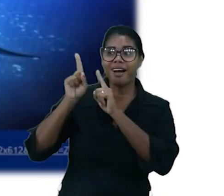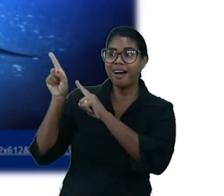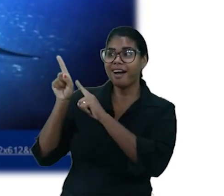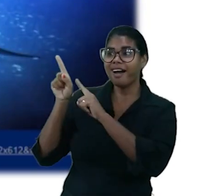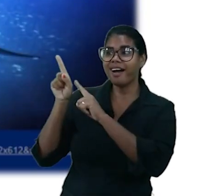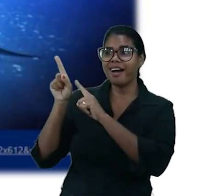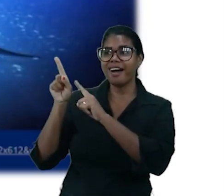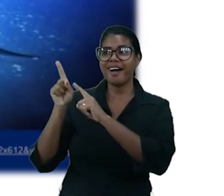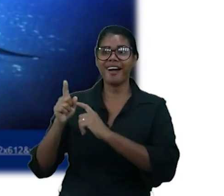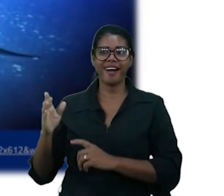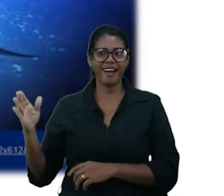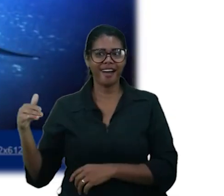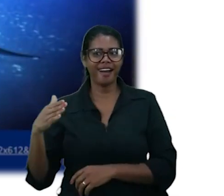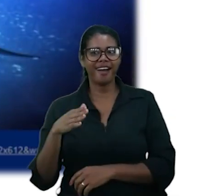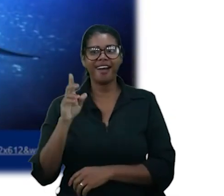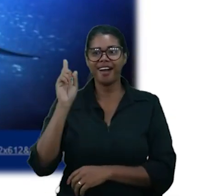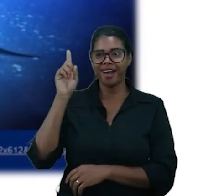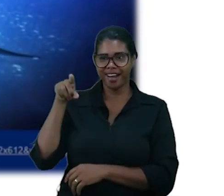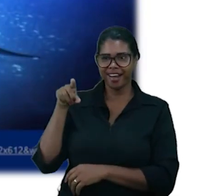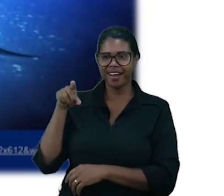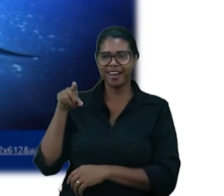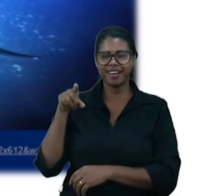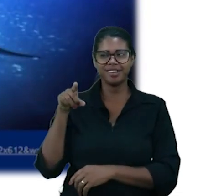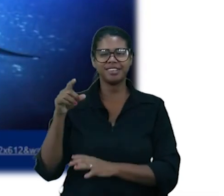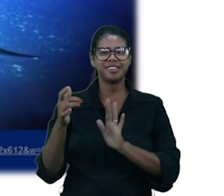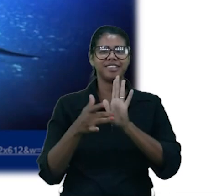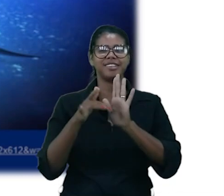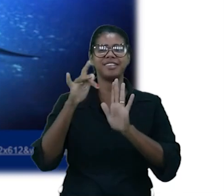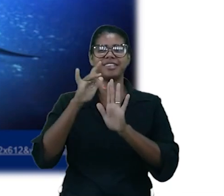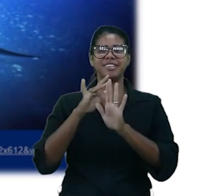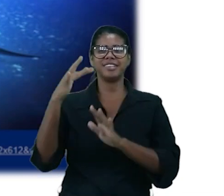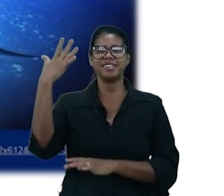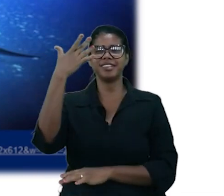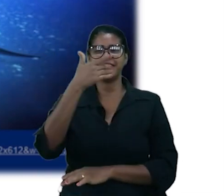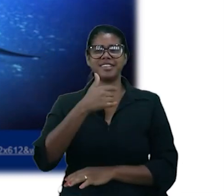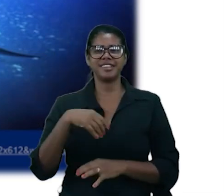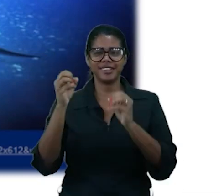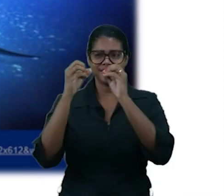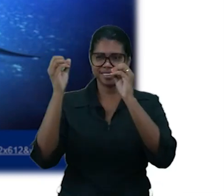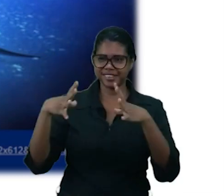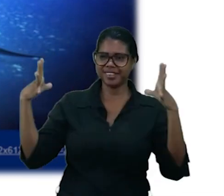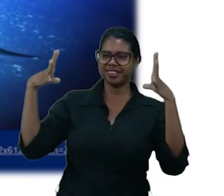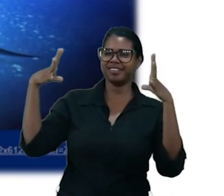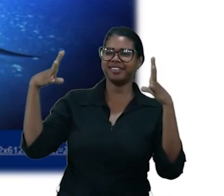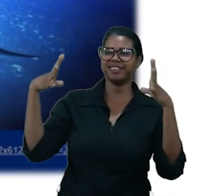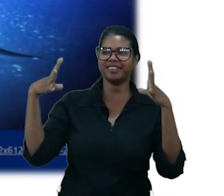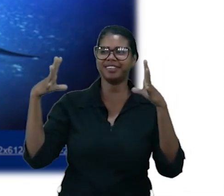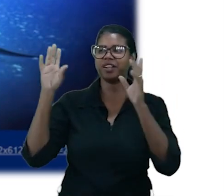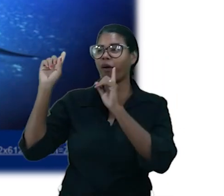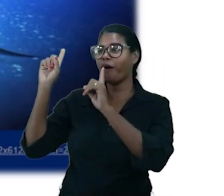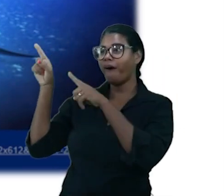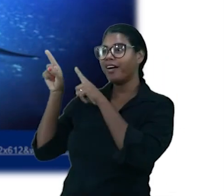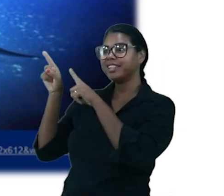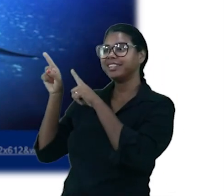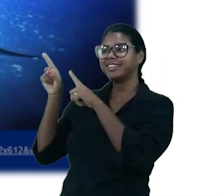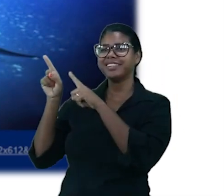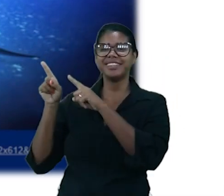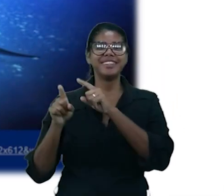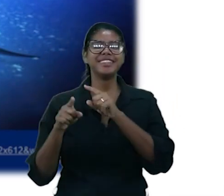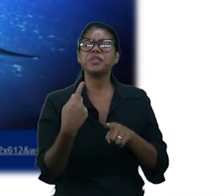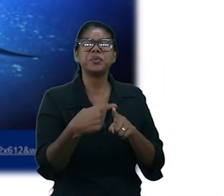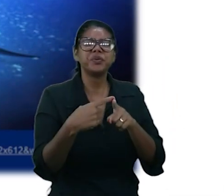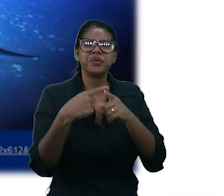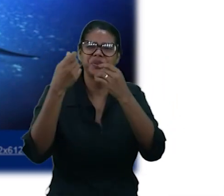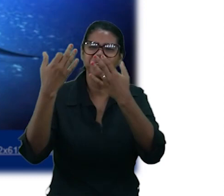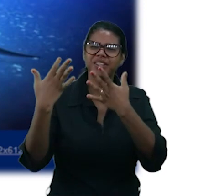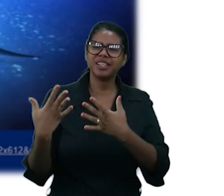em centauros, figuras mitológicas, lendas, seres mágicos? Por que eu estou falando tudo isso? Porque